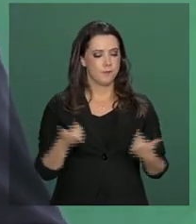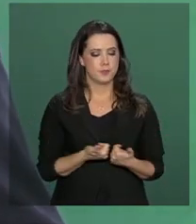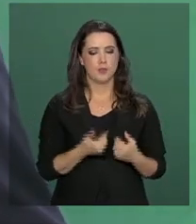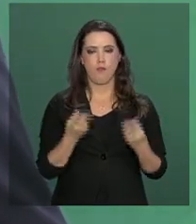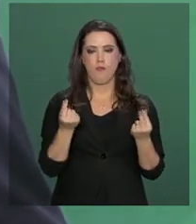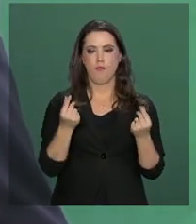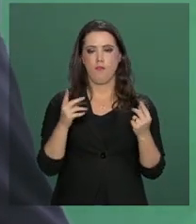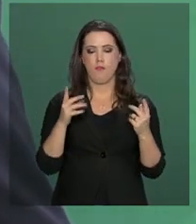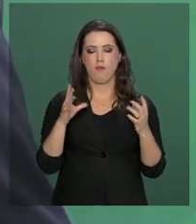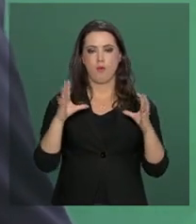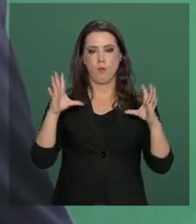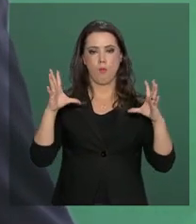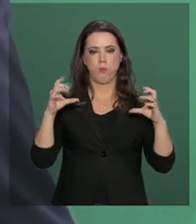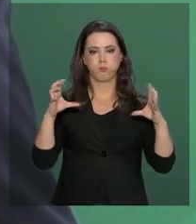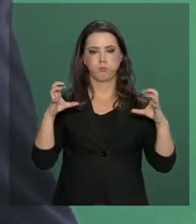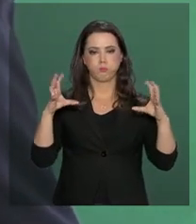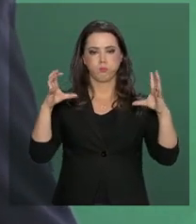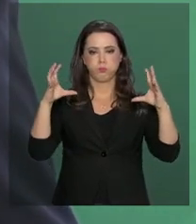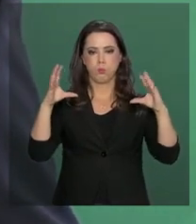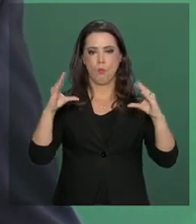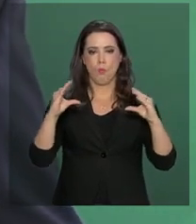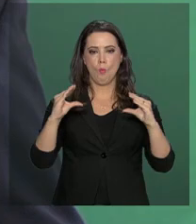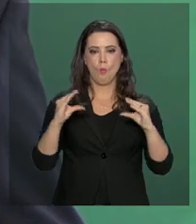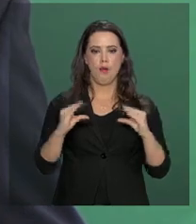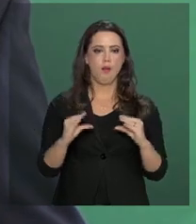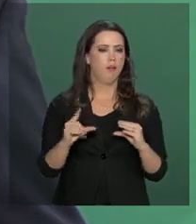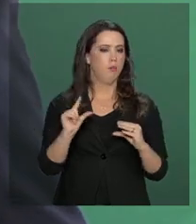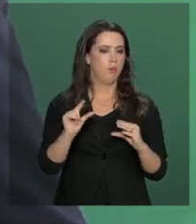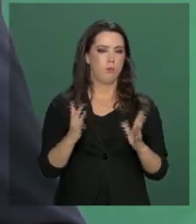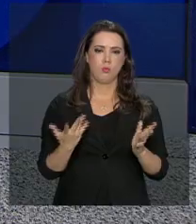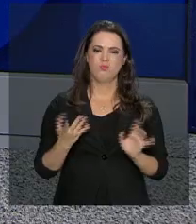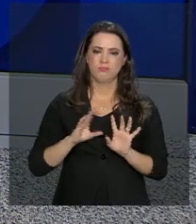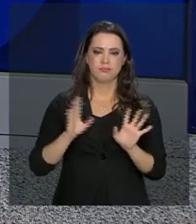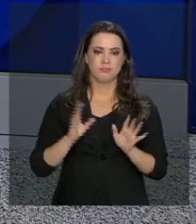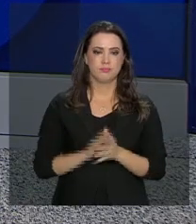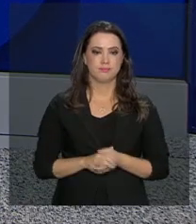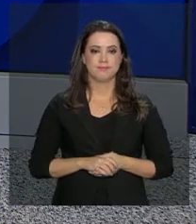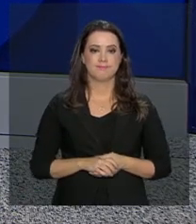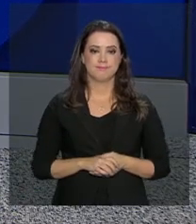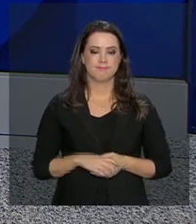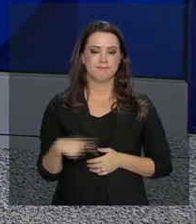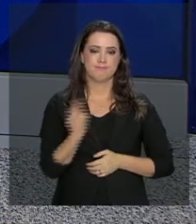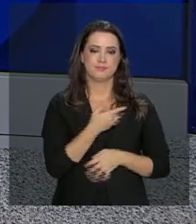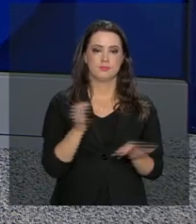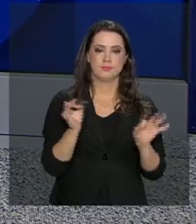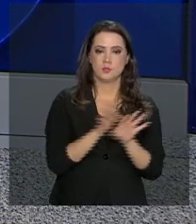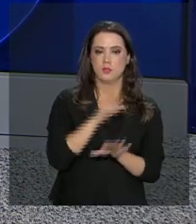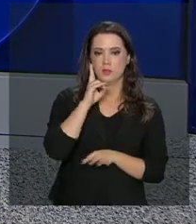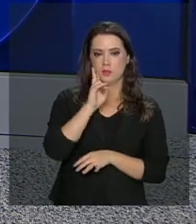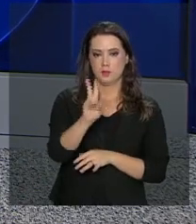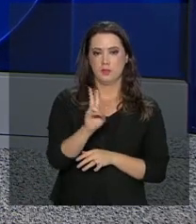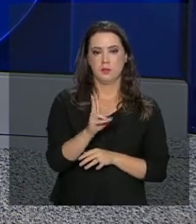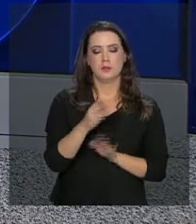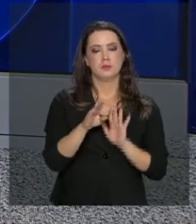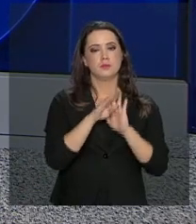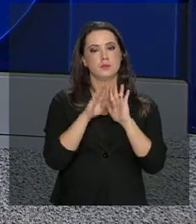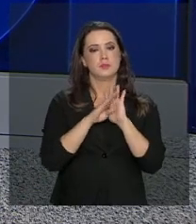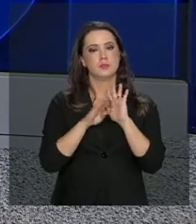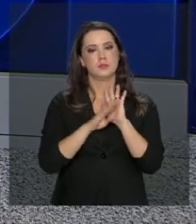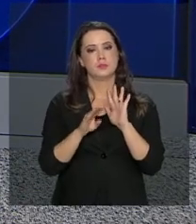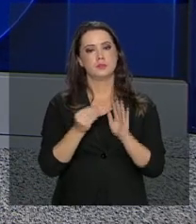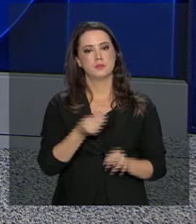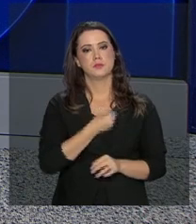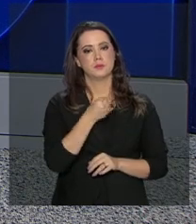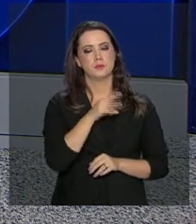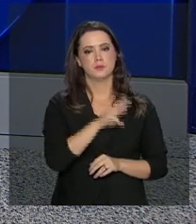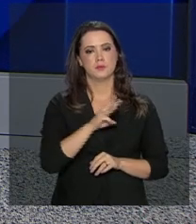baixíssimos níveis de emissão de gases poluidores nós ficamos por aqui você acompanha nossa programação